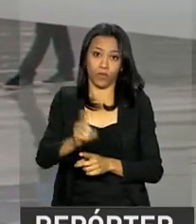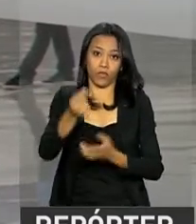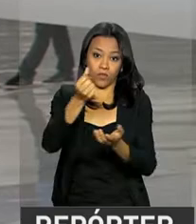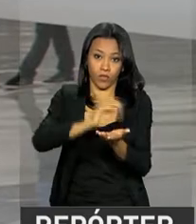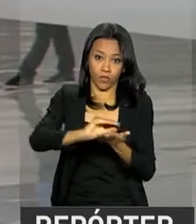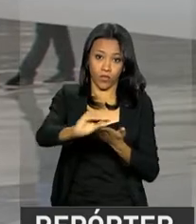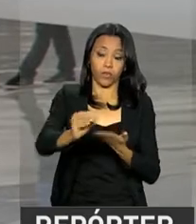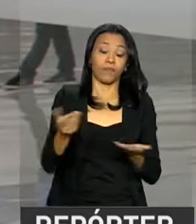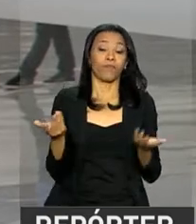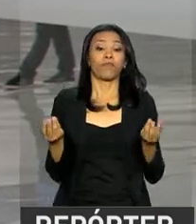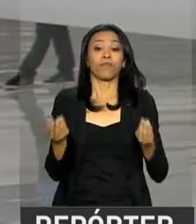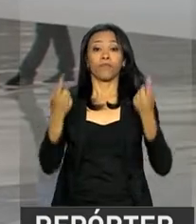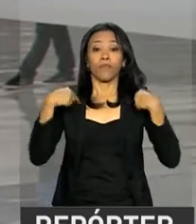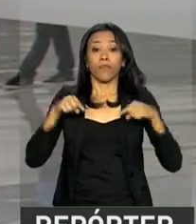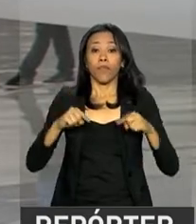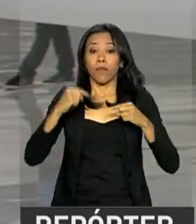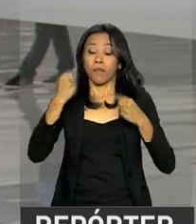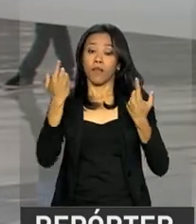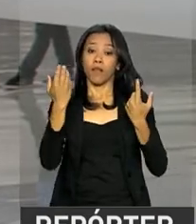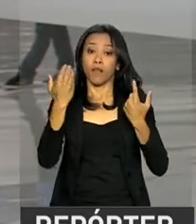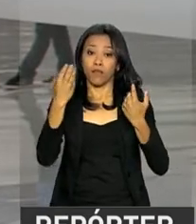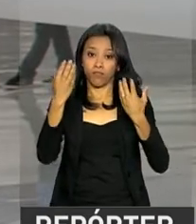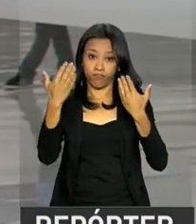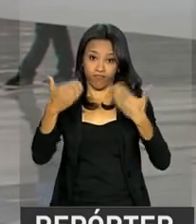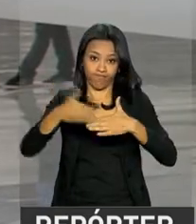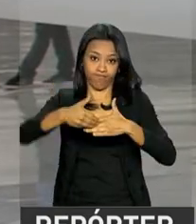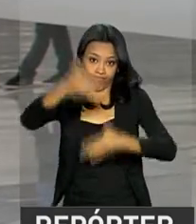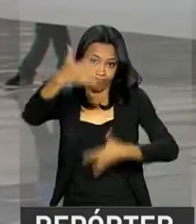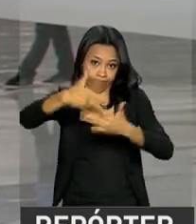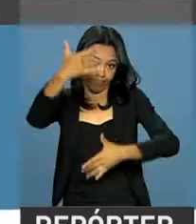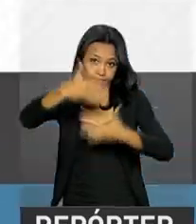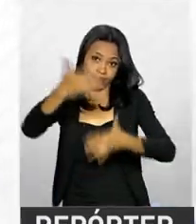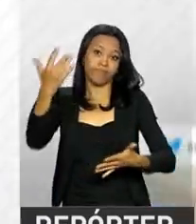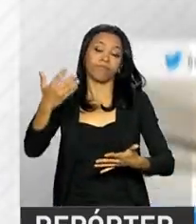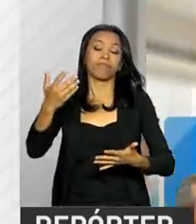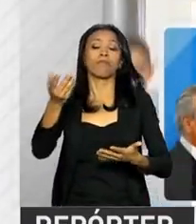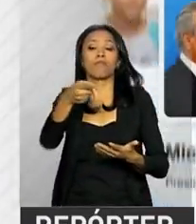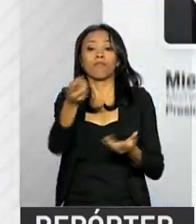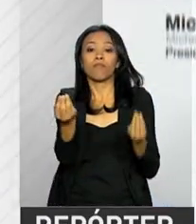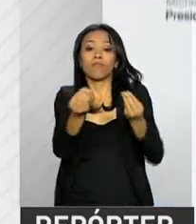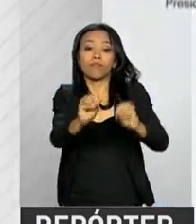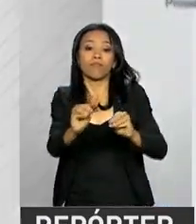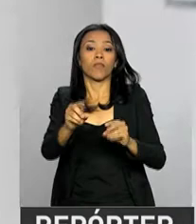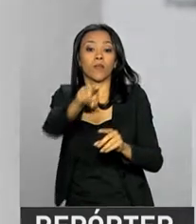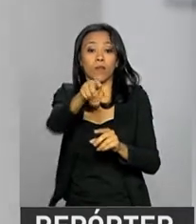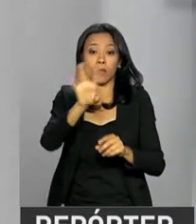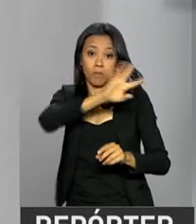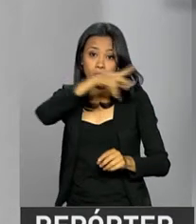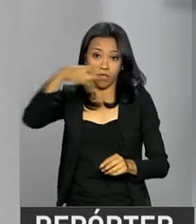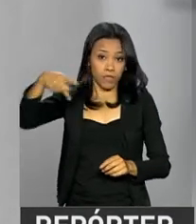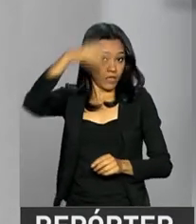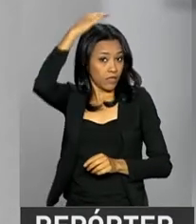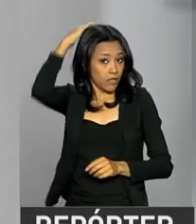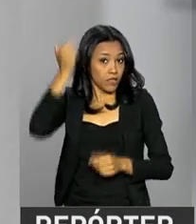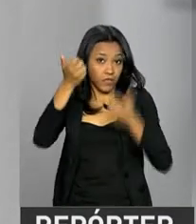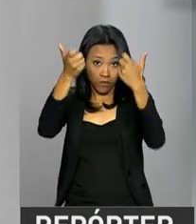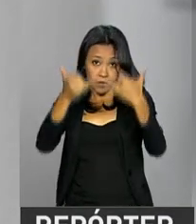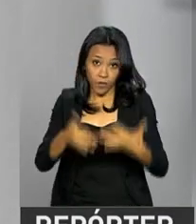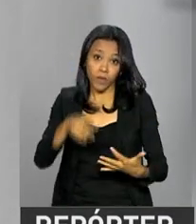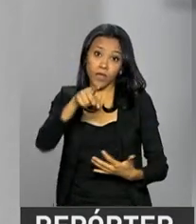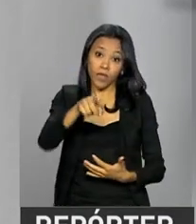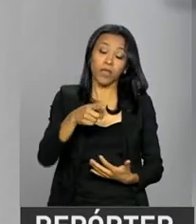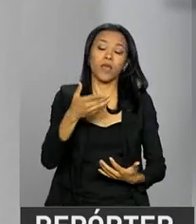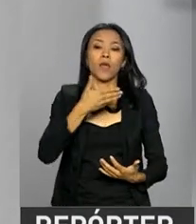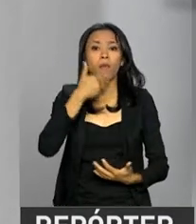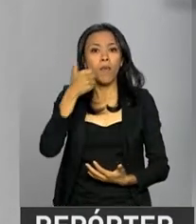o presidente michel temer disse que as regras desses leilões são mais claras para fazer das rodadas